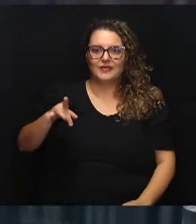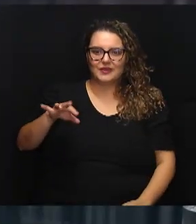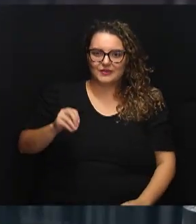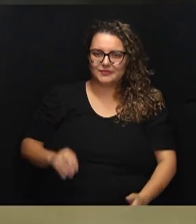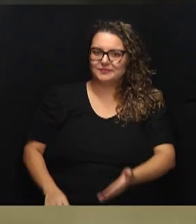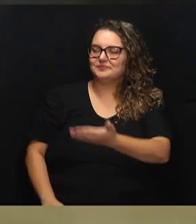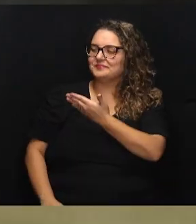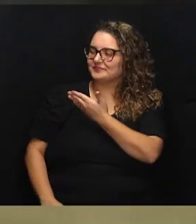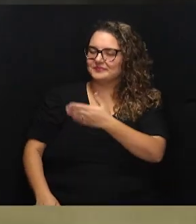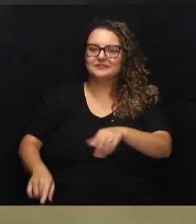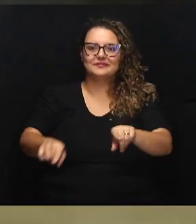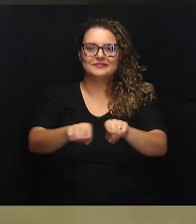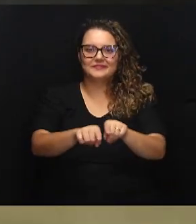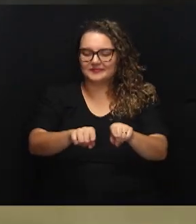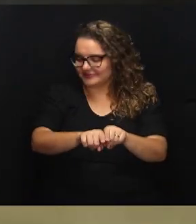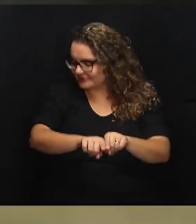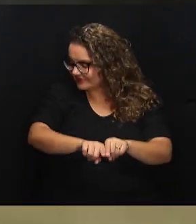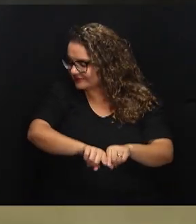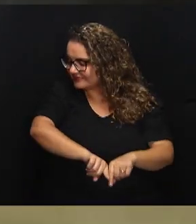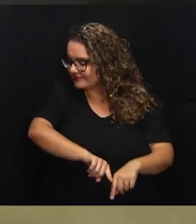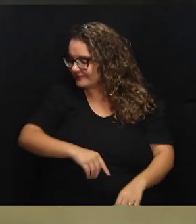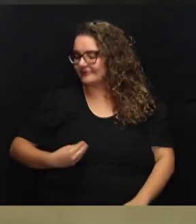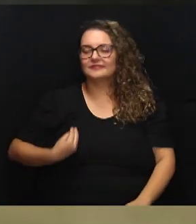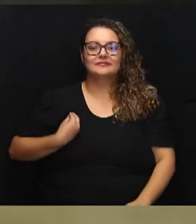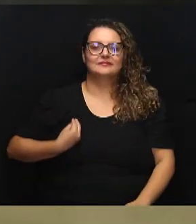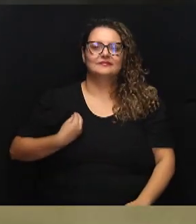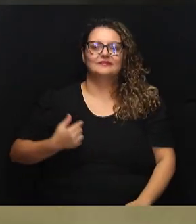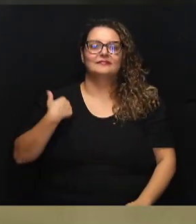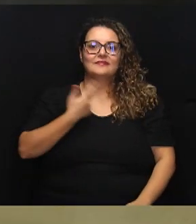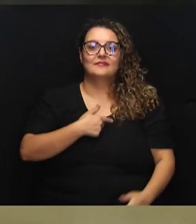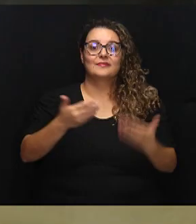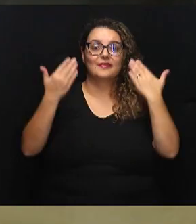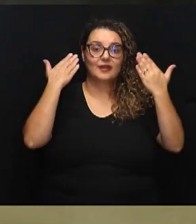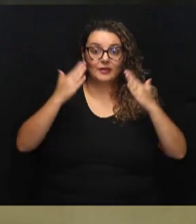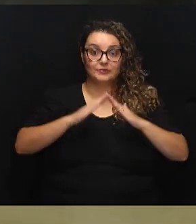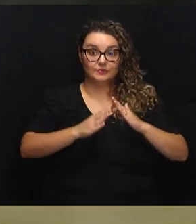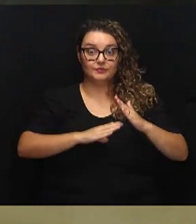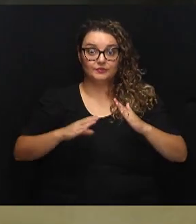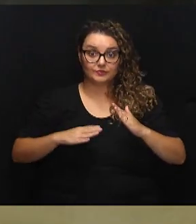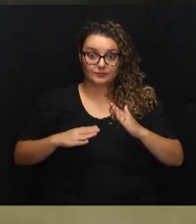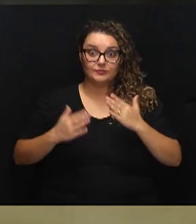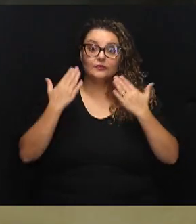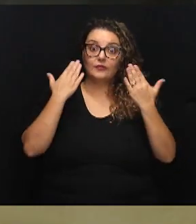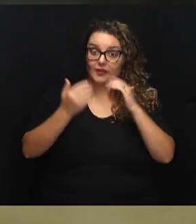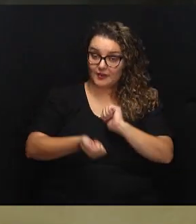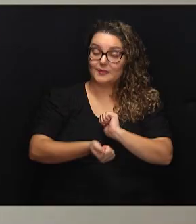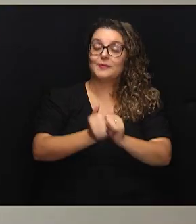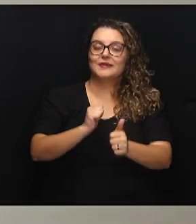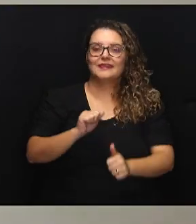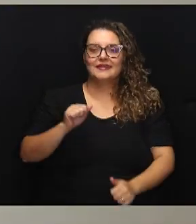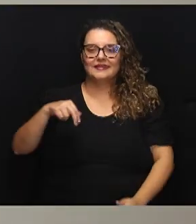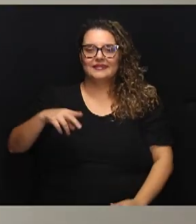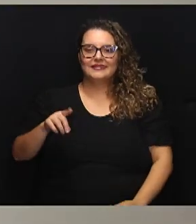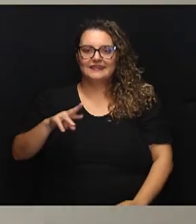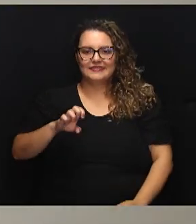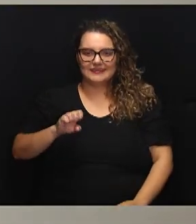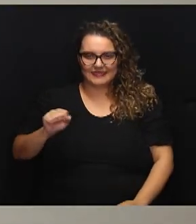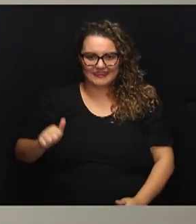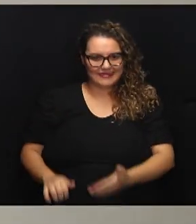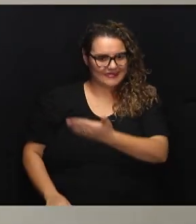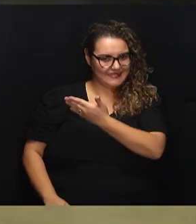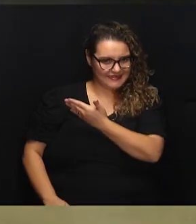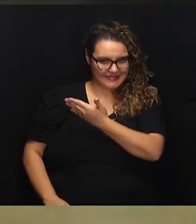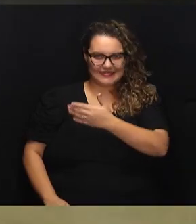e também, ele está presente aqui no estúdio, e a nossa psicóloga clínica e psicóloga do esporte, né, a Andressa Daniele